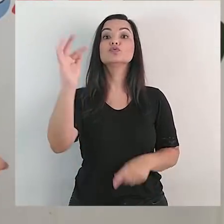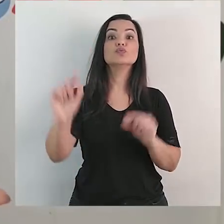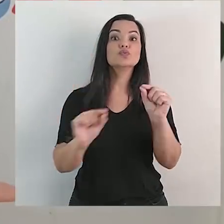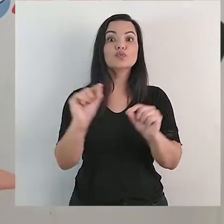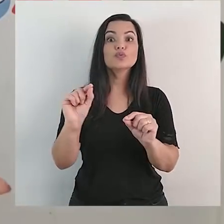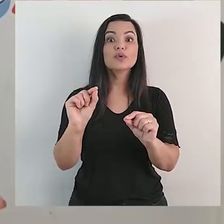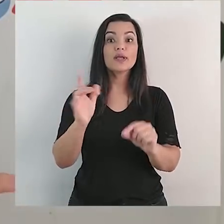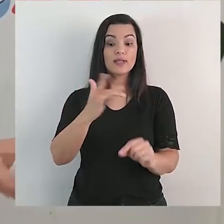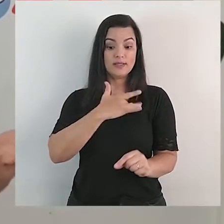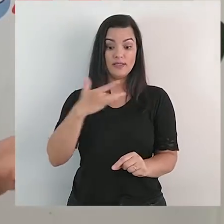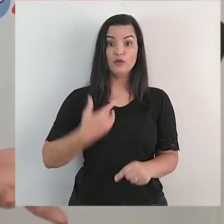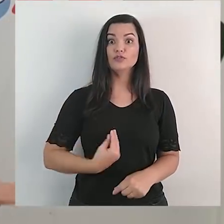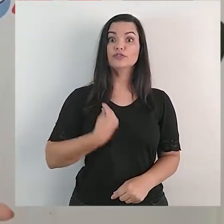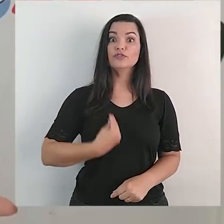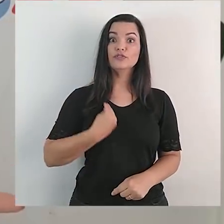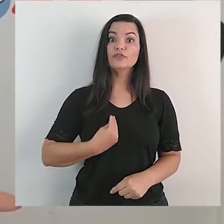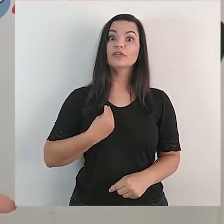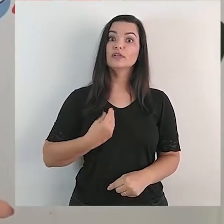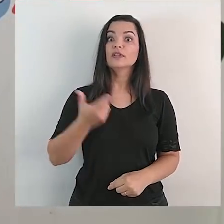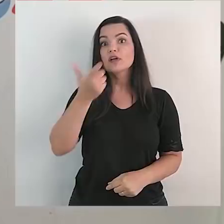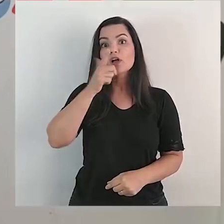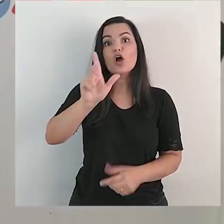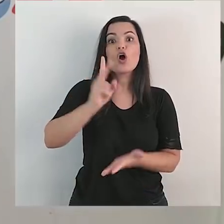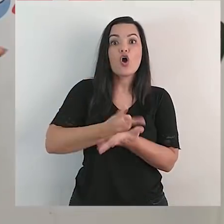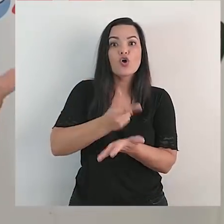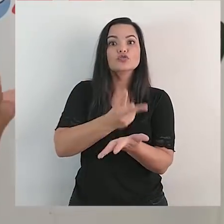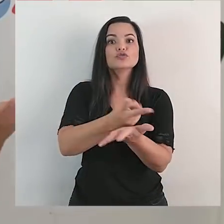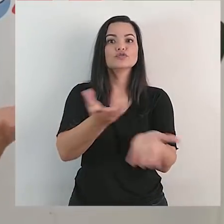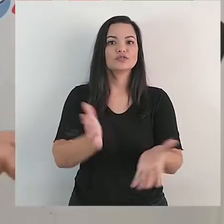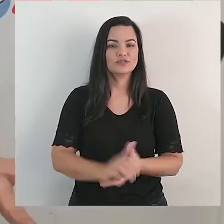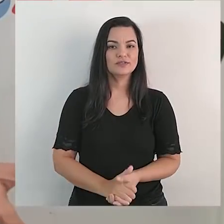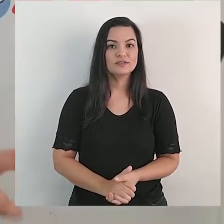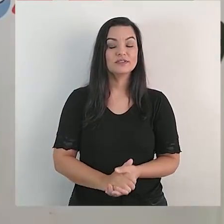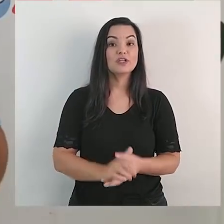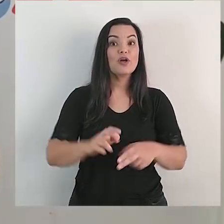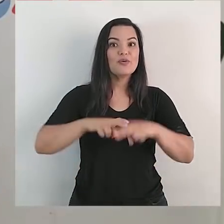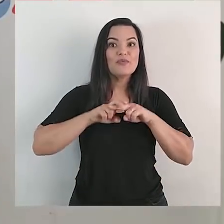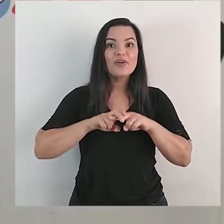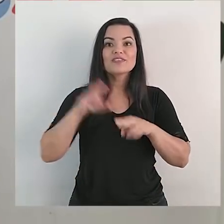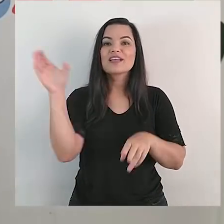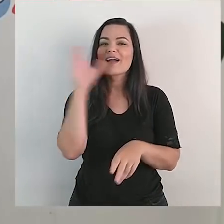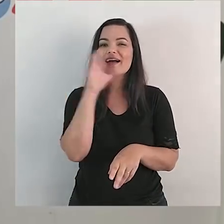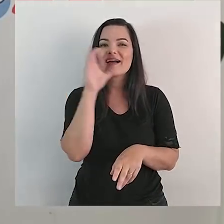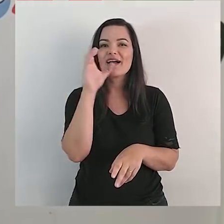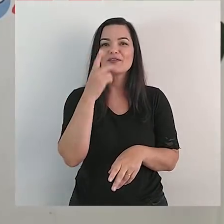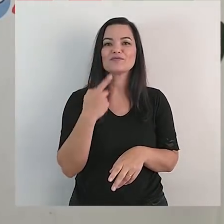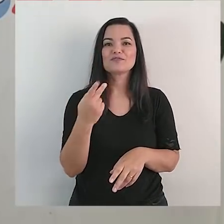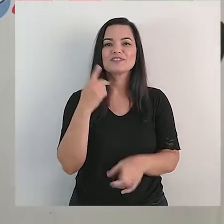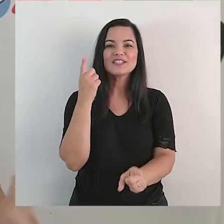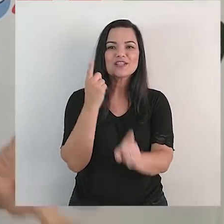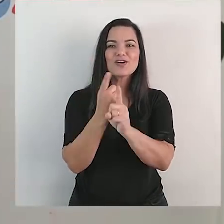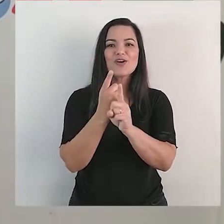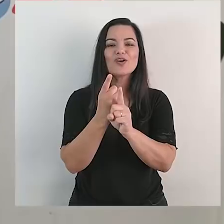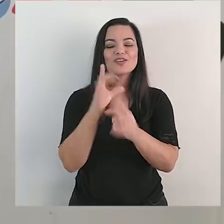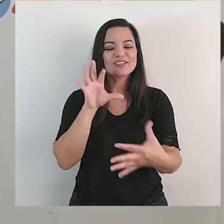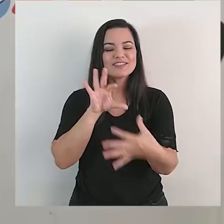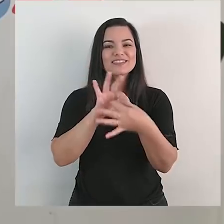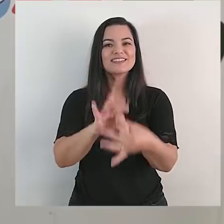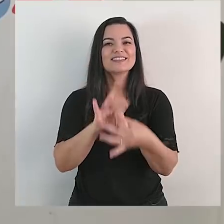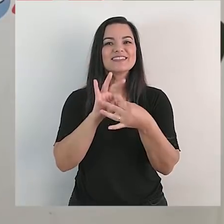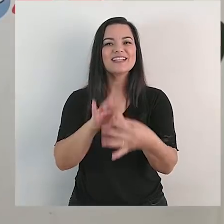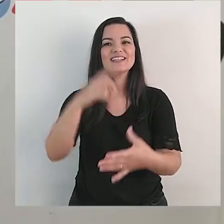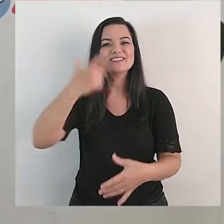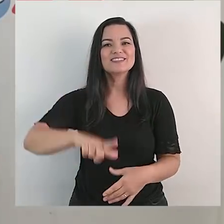é cuidarmos da nossa vida, para que possamos em breve, assim nós esperamos, nos